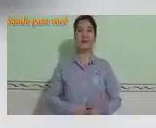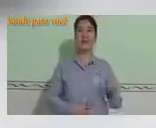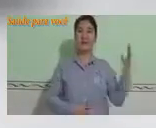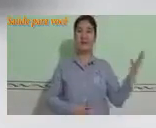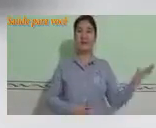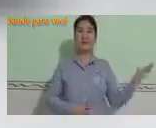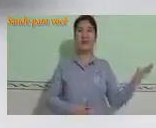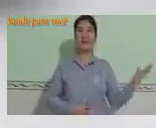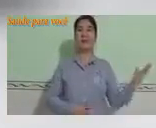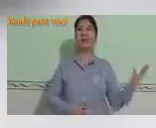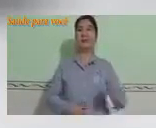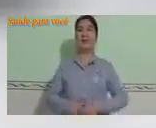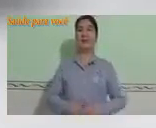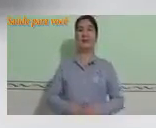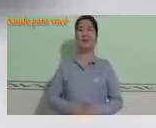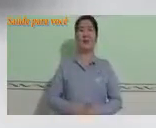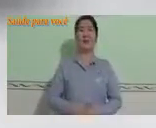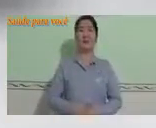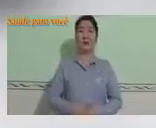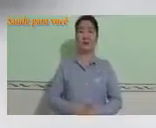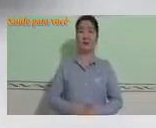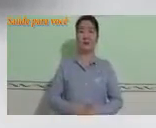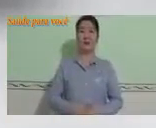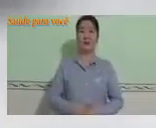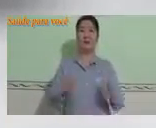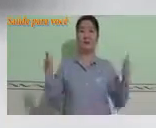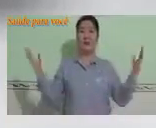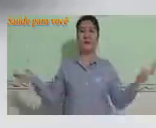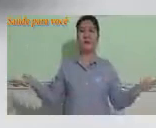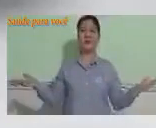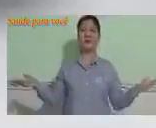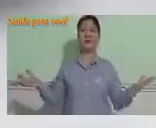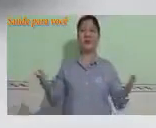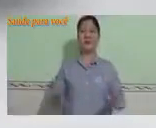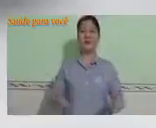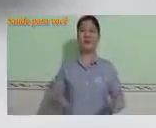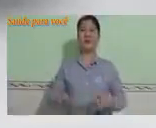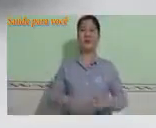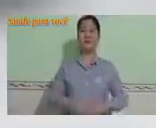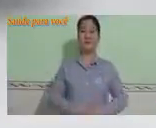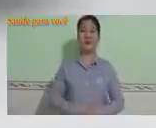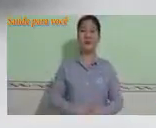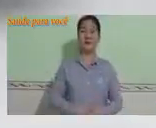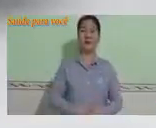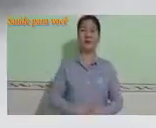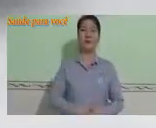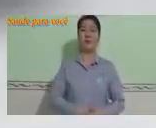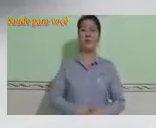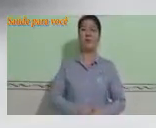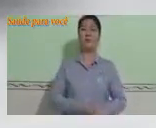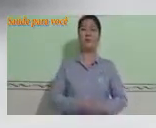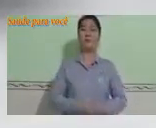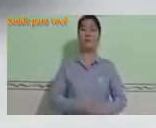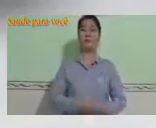estiver acordado, não se deve tirar logo o bebê da cama, não ser que esteja desconfortável ou sujo, devendo se sentar ao lado